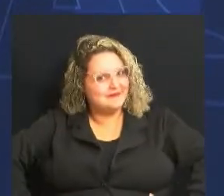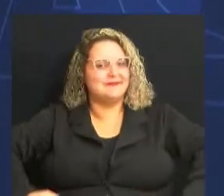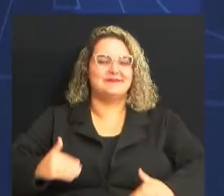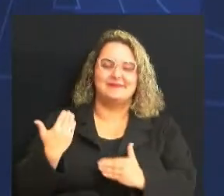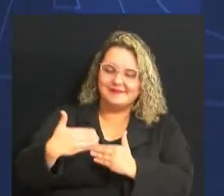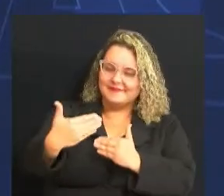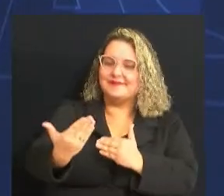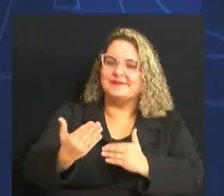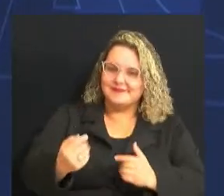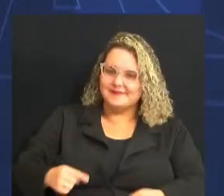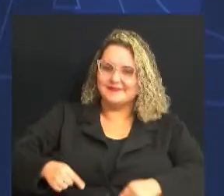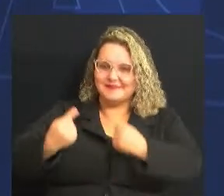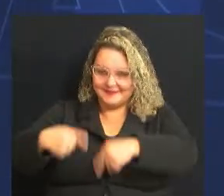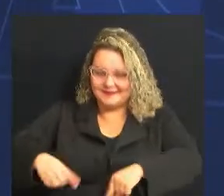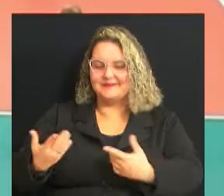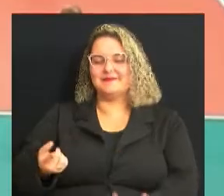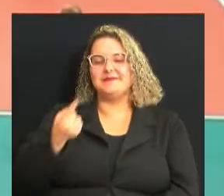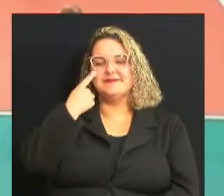do confronto? Olha só.